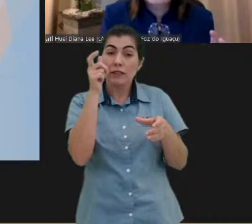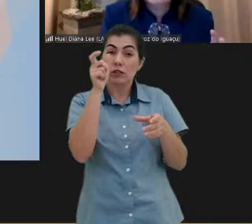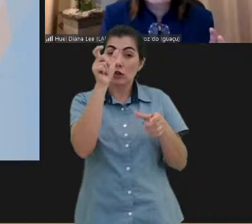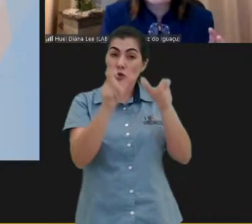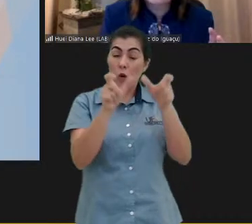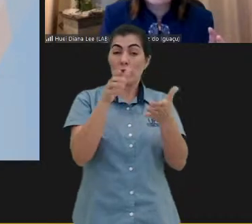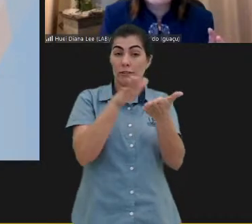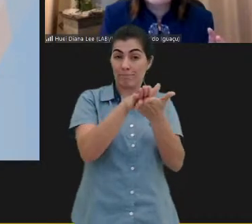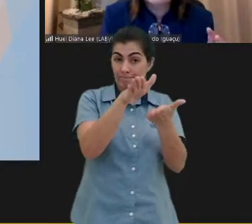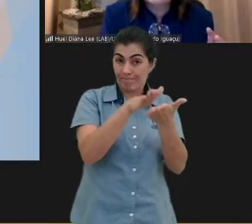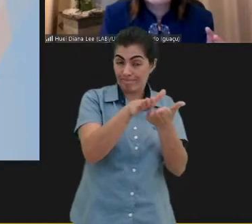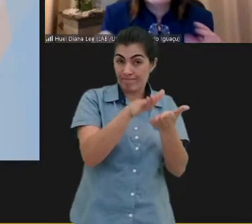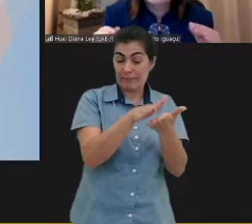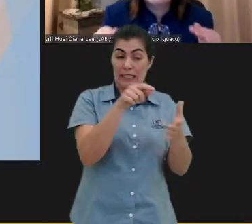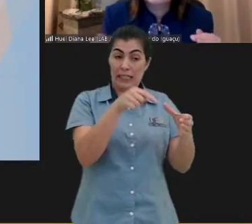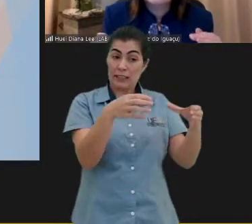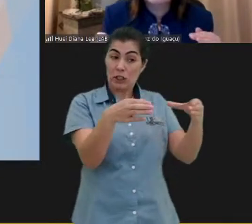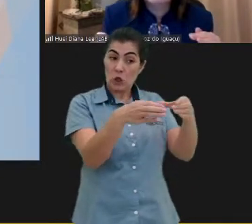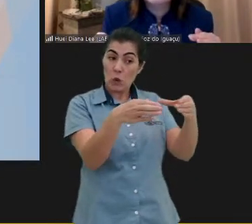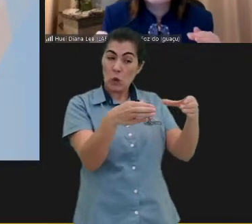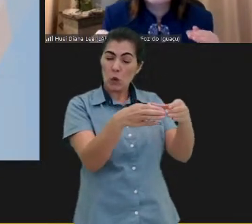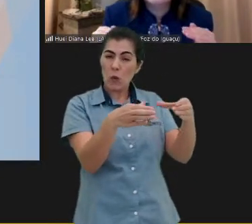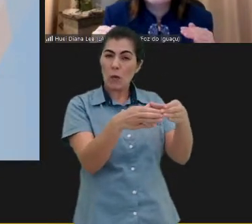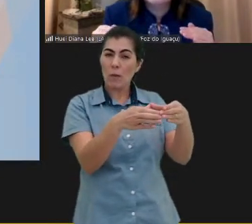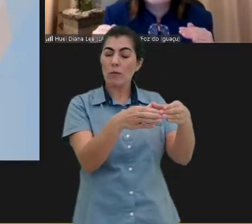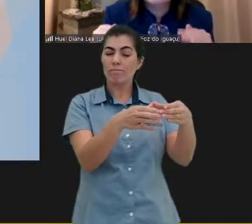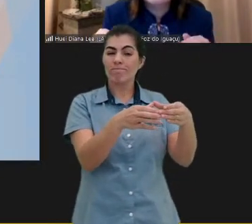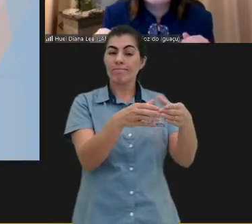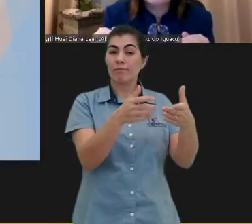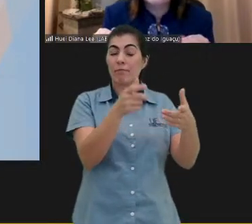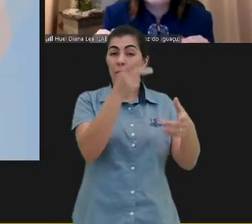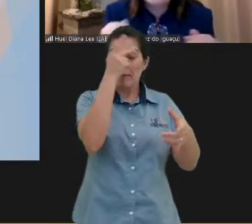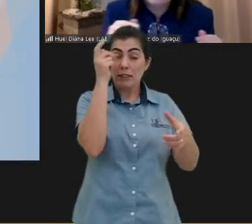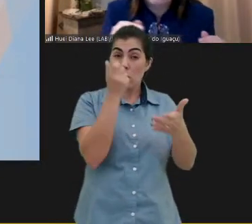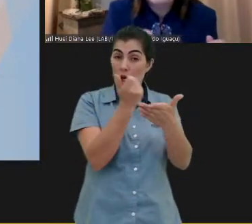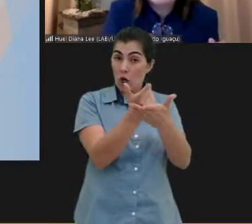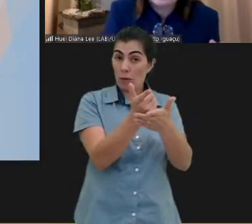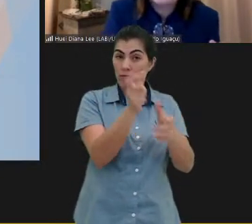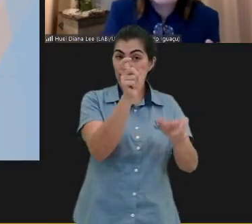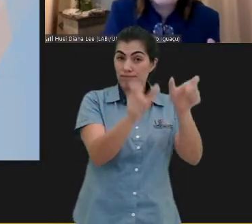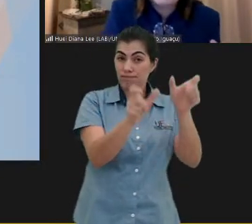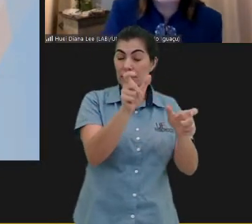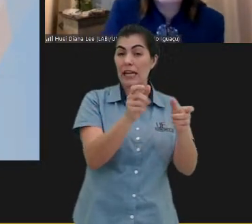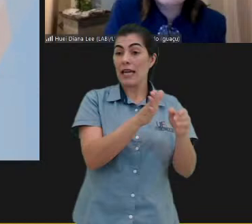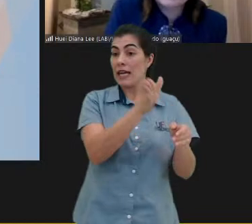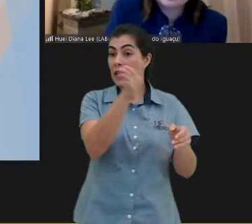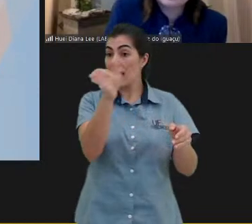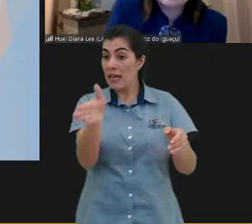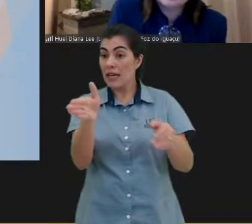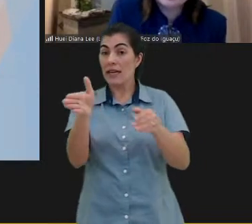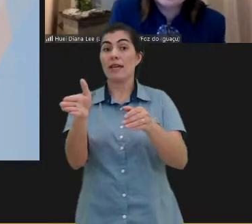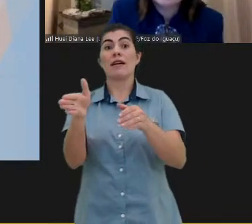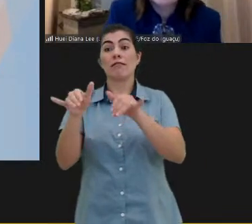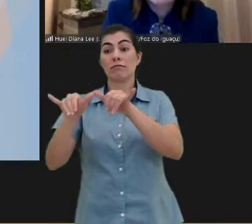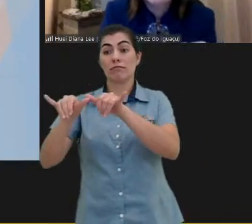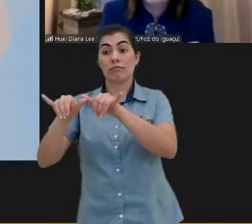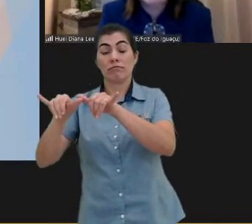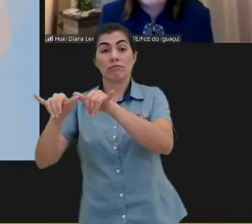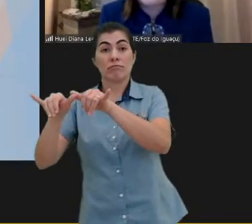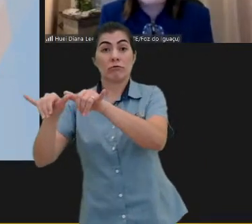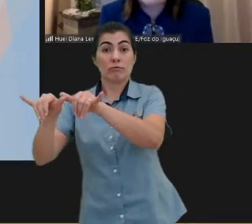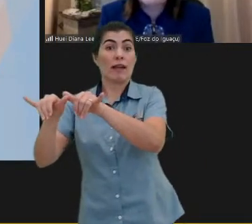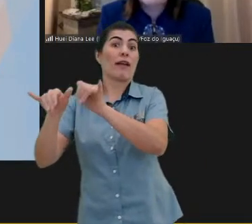esse grupo de consumidores, eles perceberam que essas pessoas iam ao mercado perto dos finais de semana